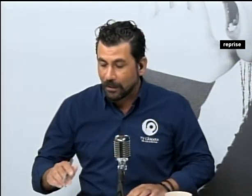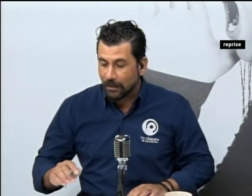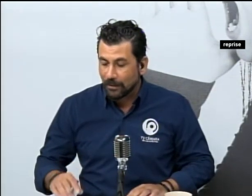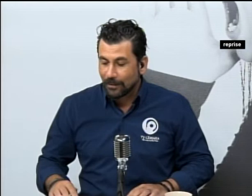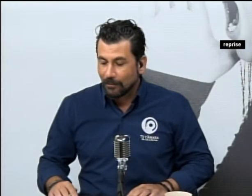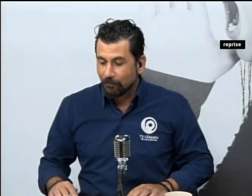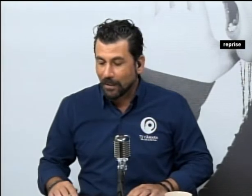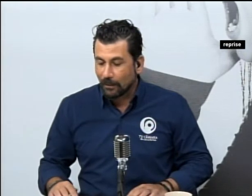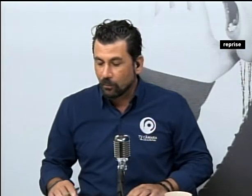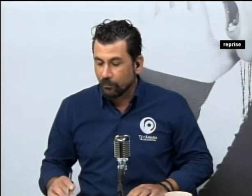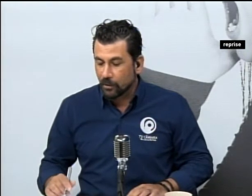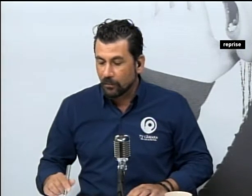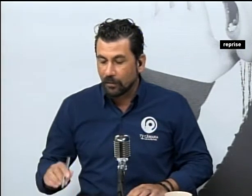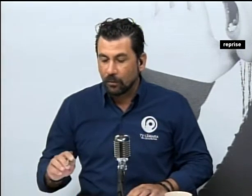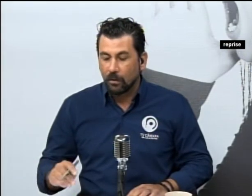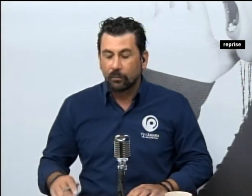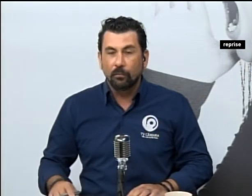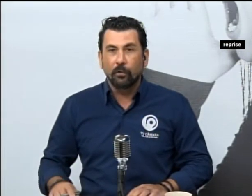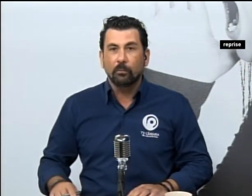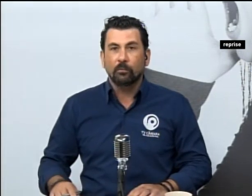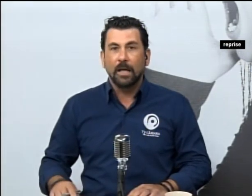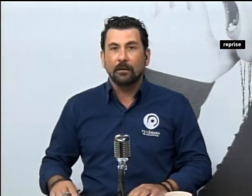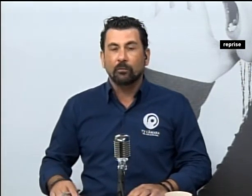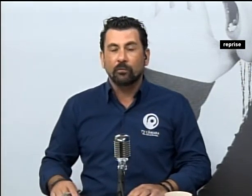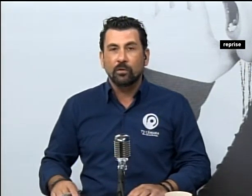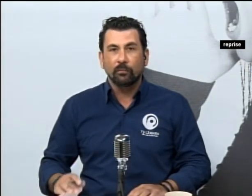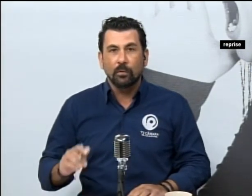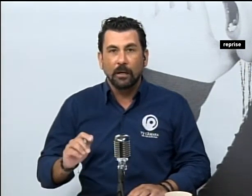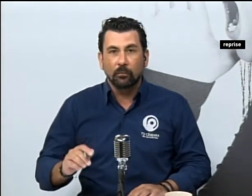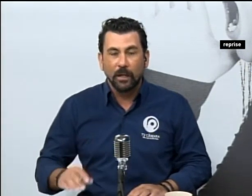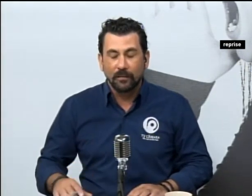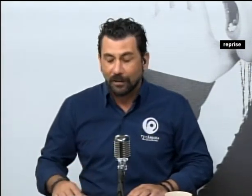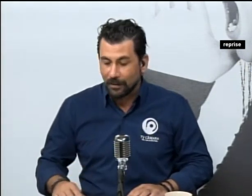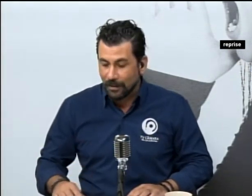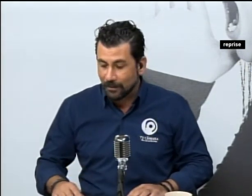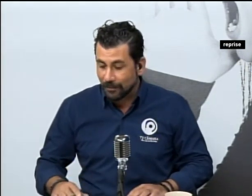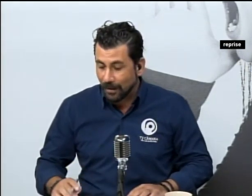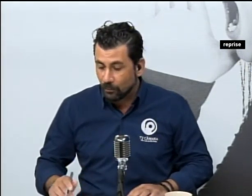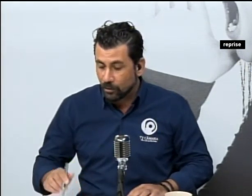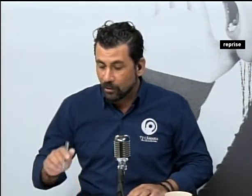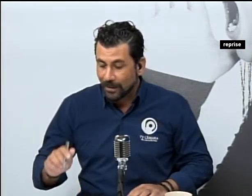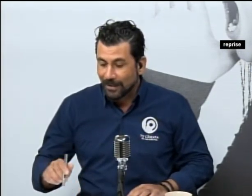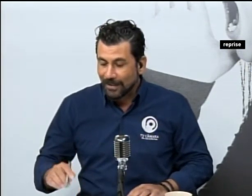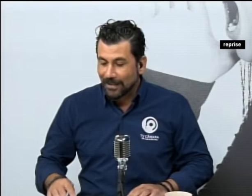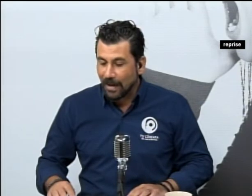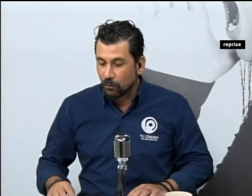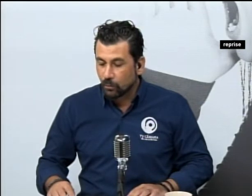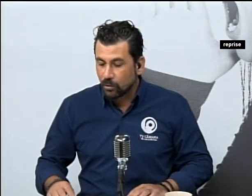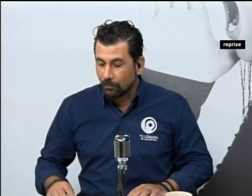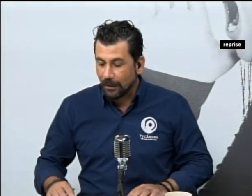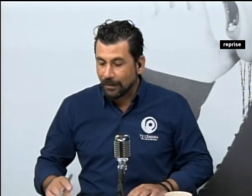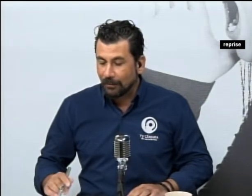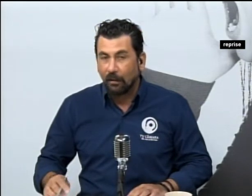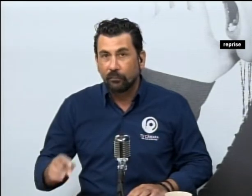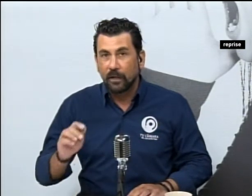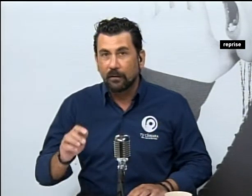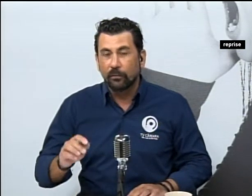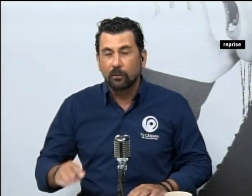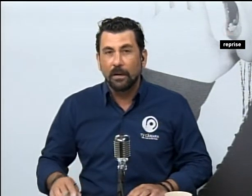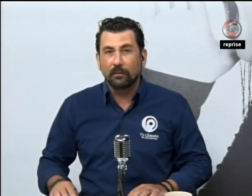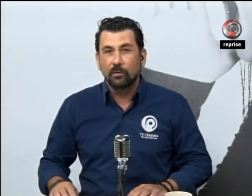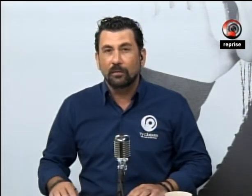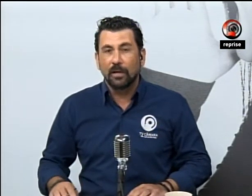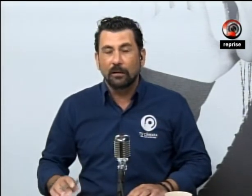uma semana pela cor vídeo 19 conforme os dados divulgados pela secretaria de saúde na última